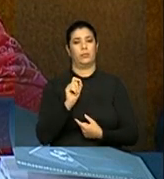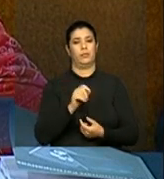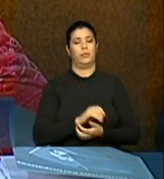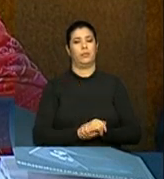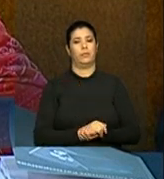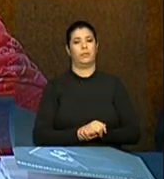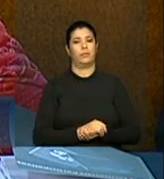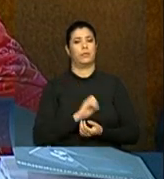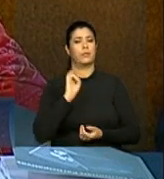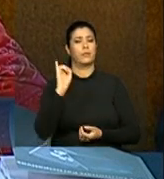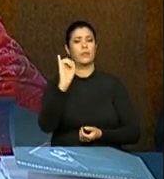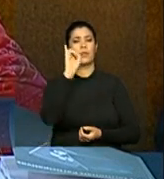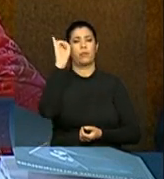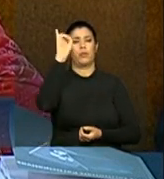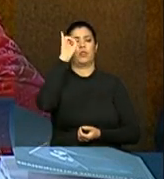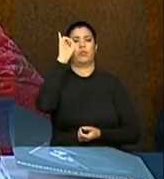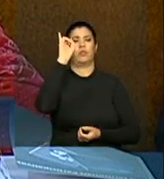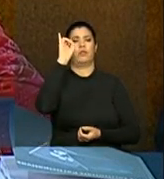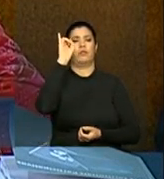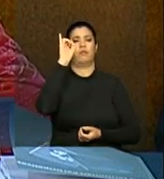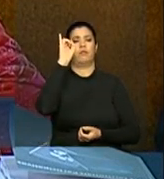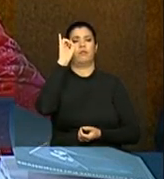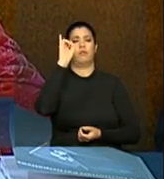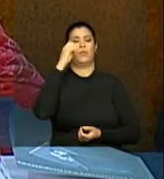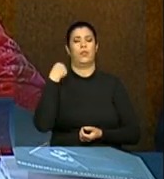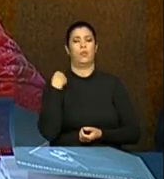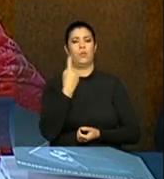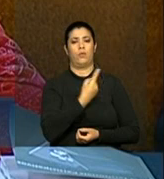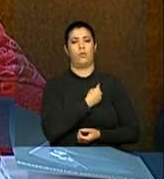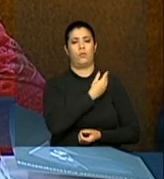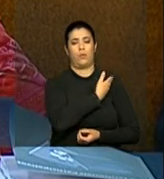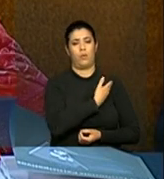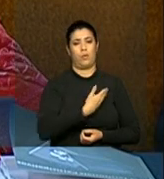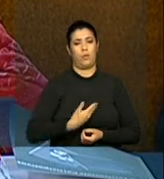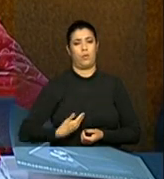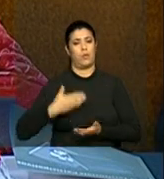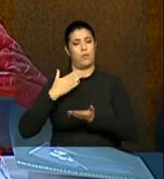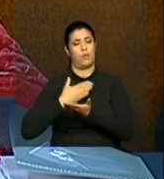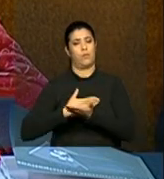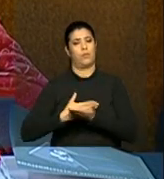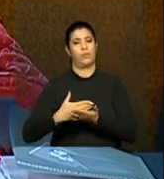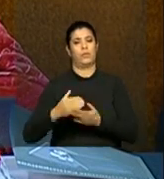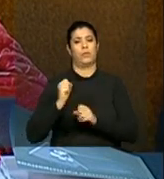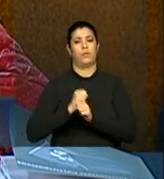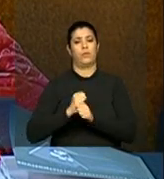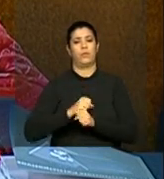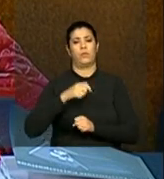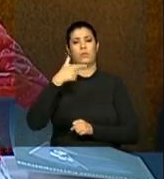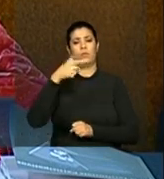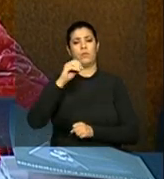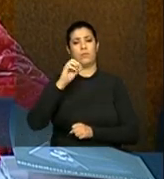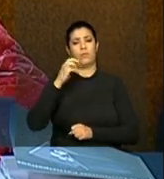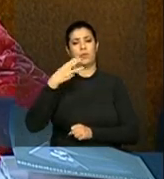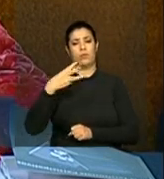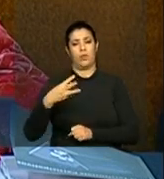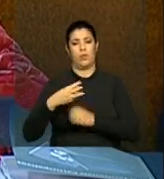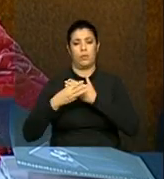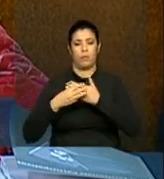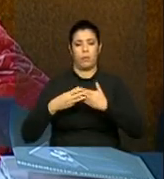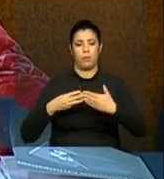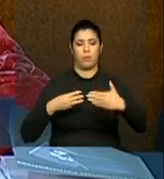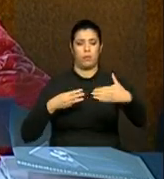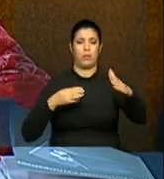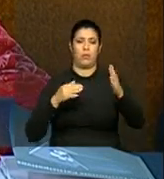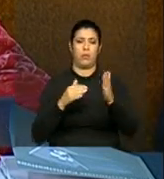que a importância que o nosso governo desde 2003 vem dando e dará,